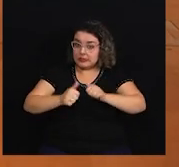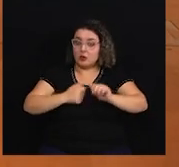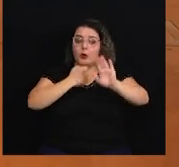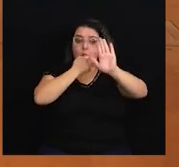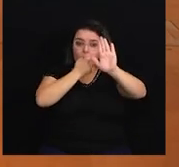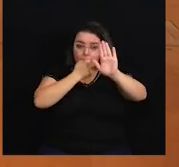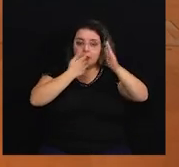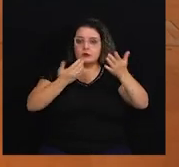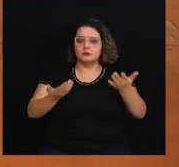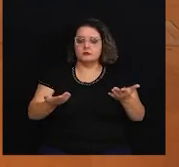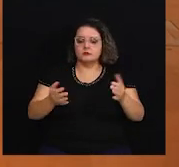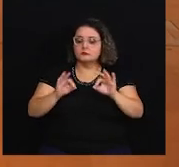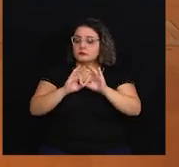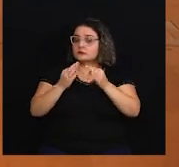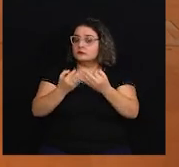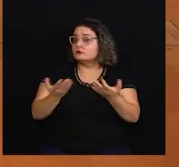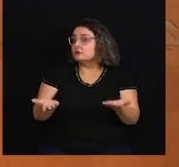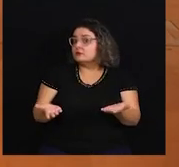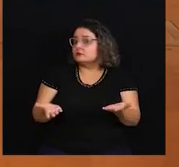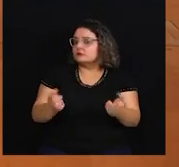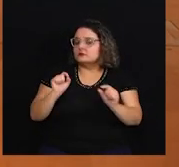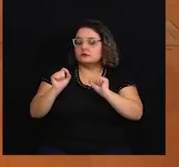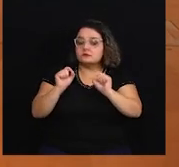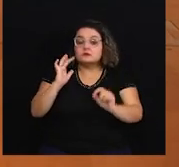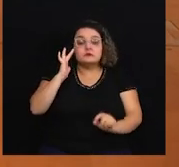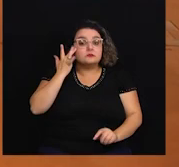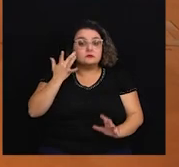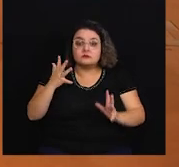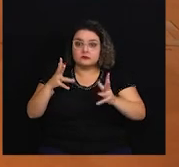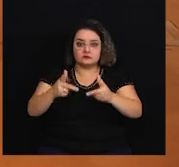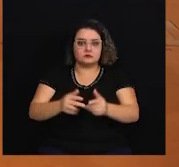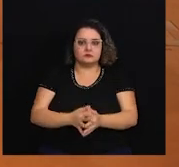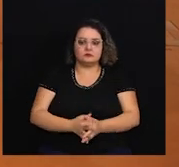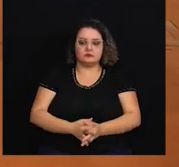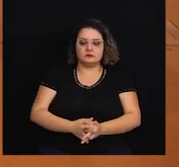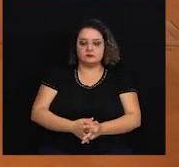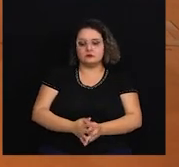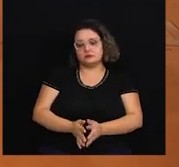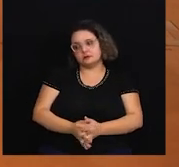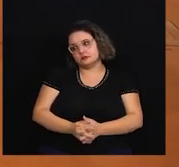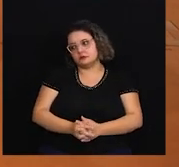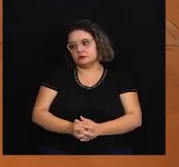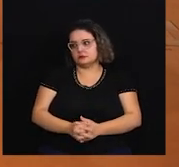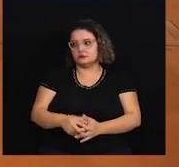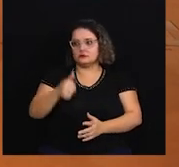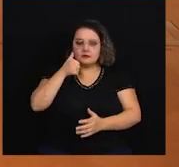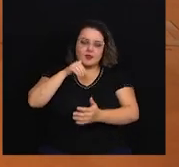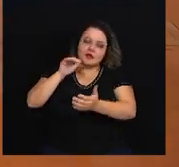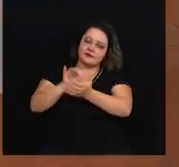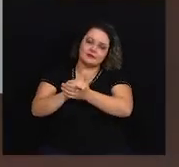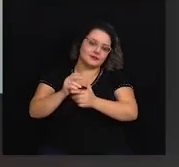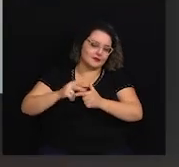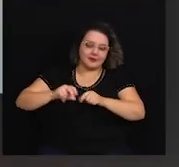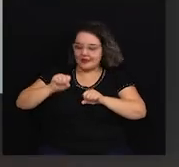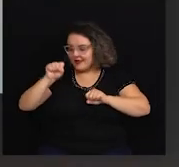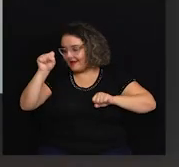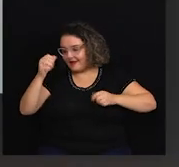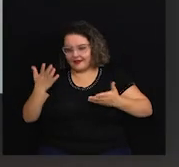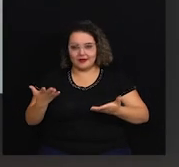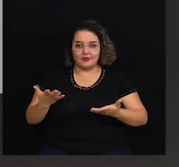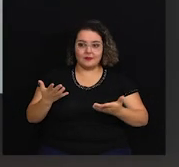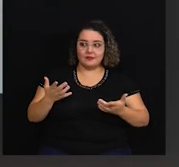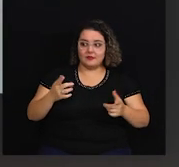e a sua família o que que achava de tudo isso a minha esposa era urina né porque o primeiro para